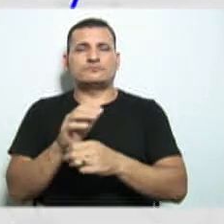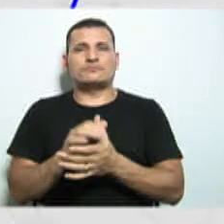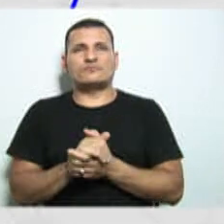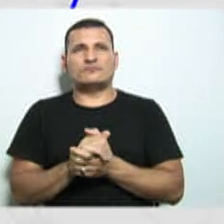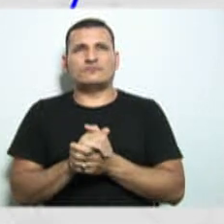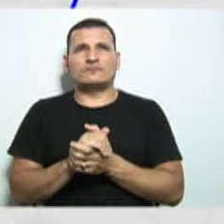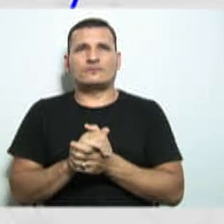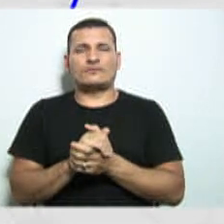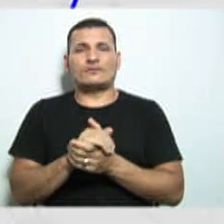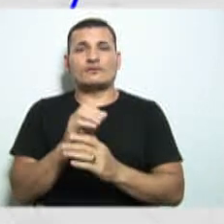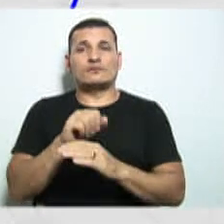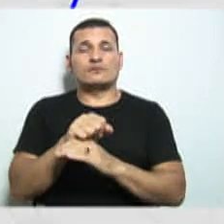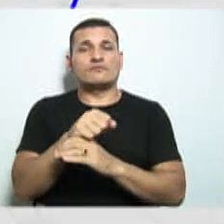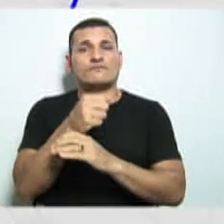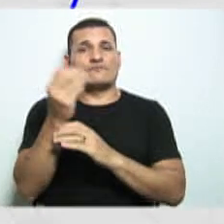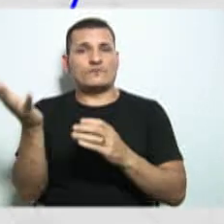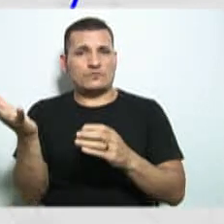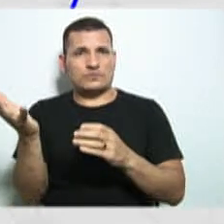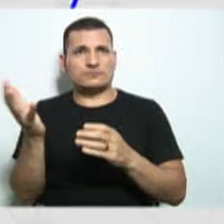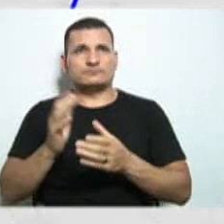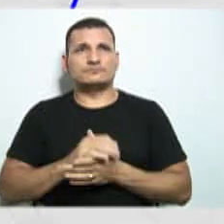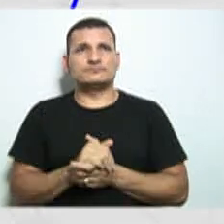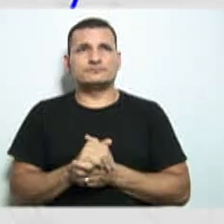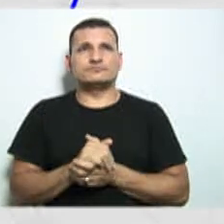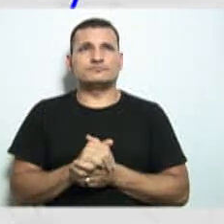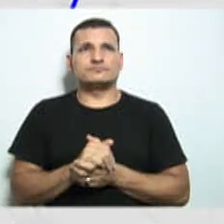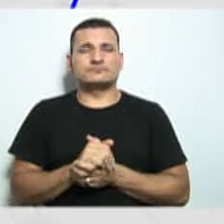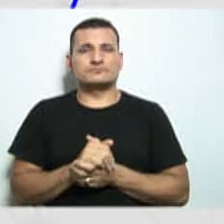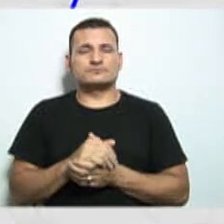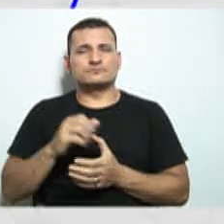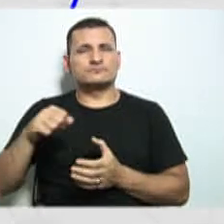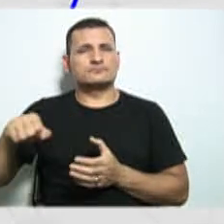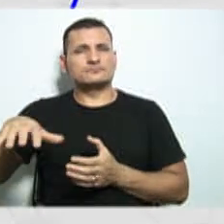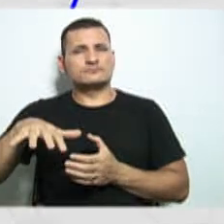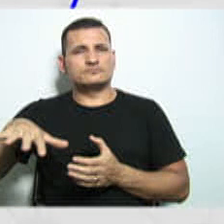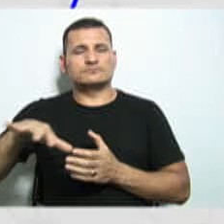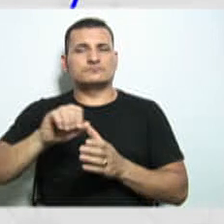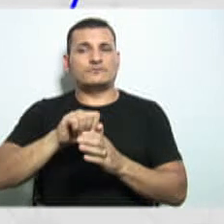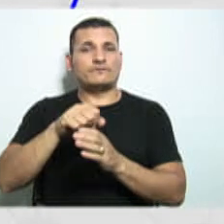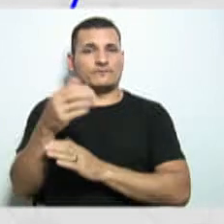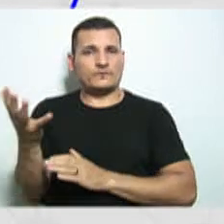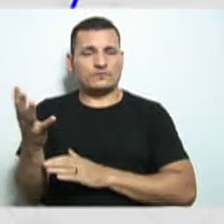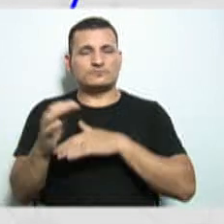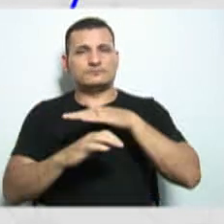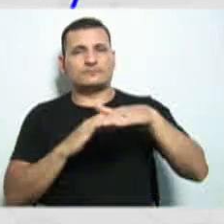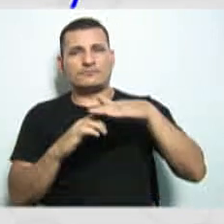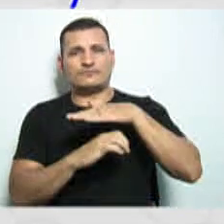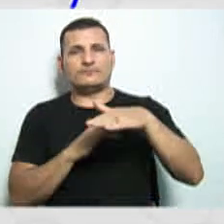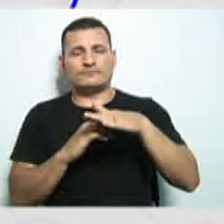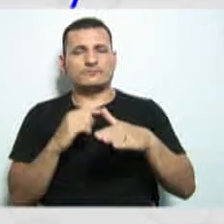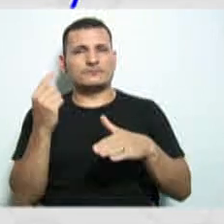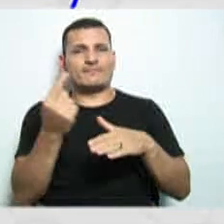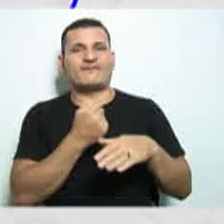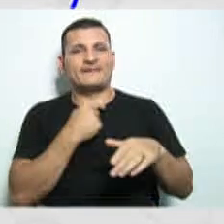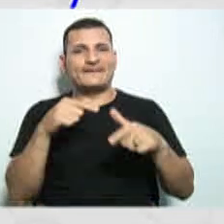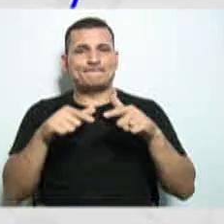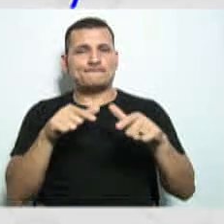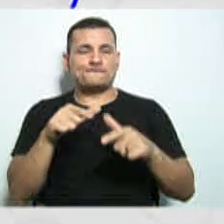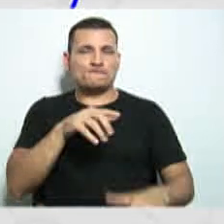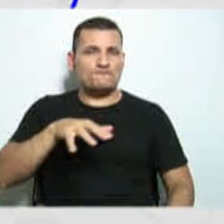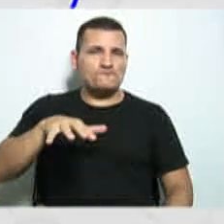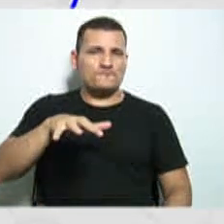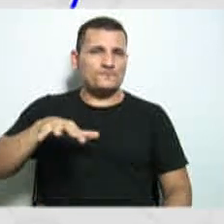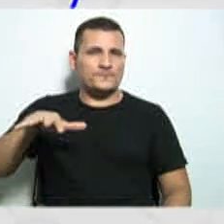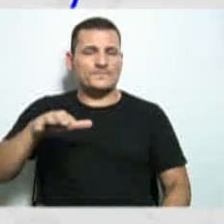querido, tudo aquilo voltado para a área aí, ó, né? A área exterior da empresa, na qual nós trabalhamos lá os ambientes,